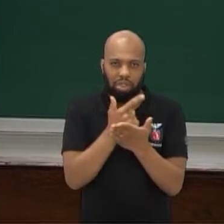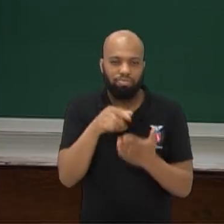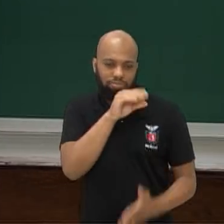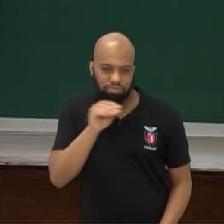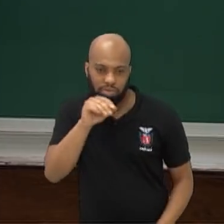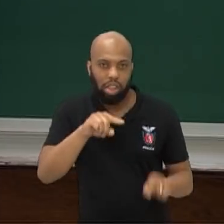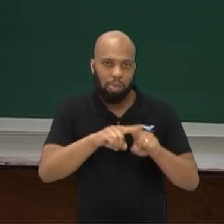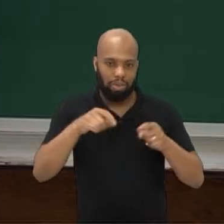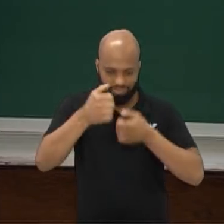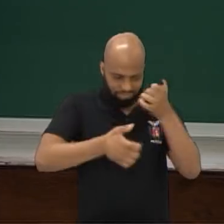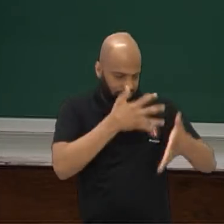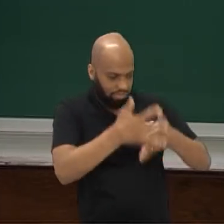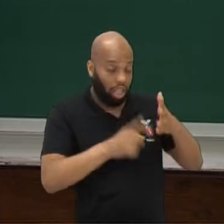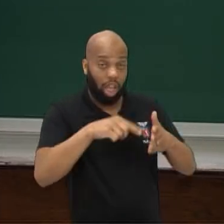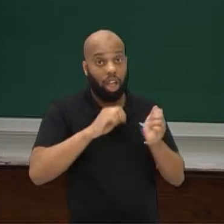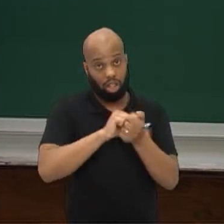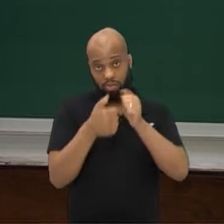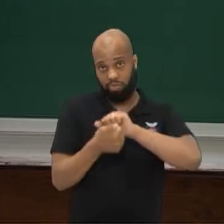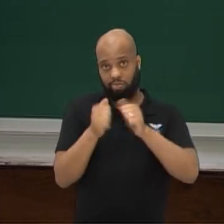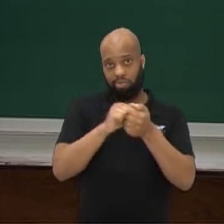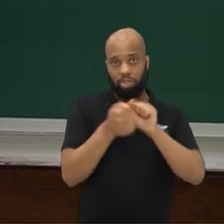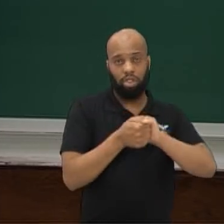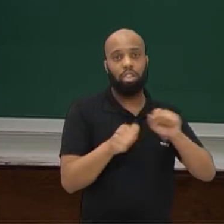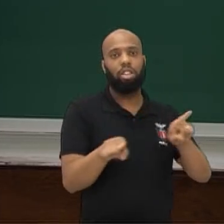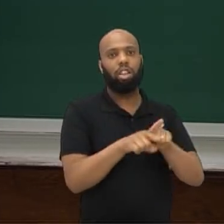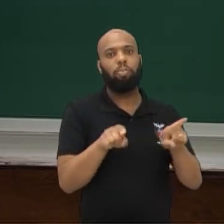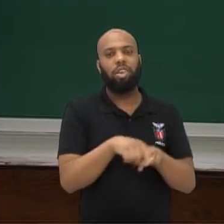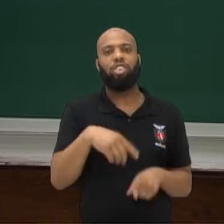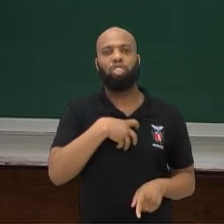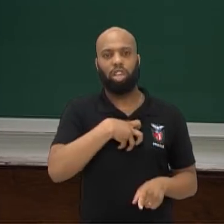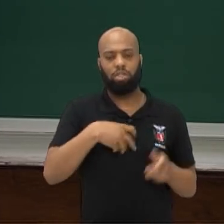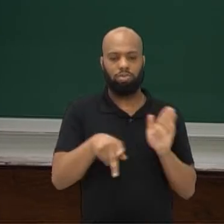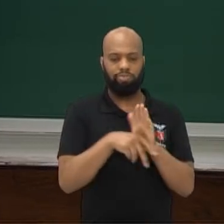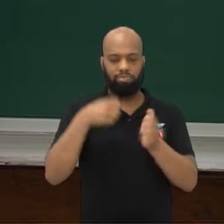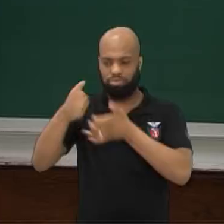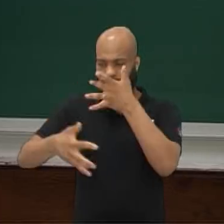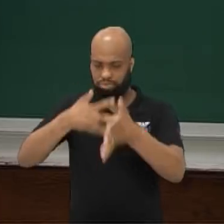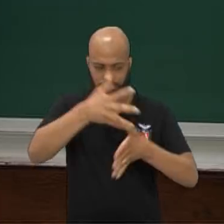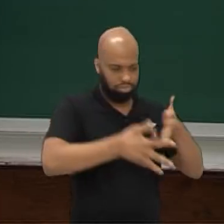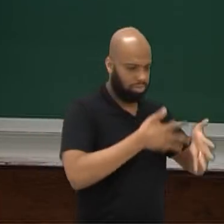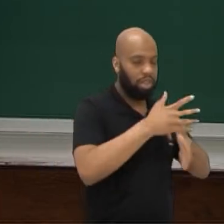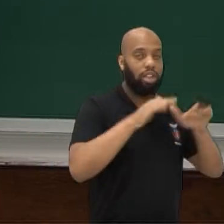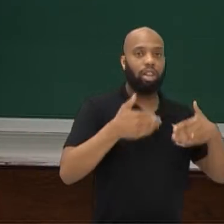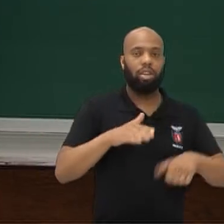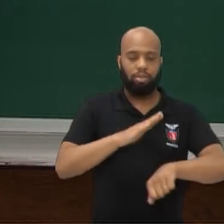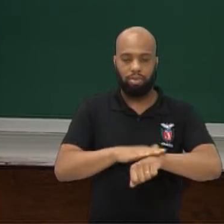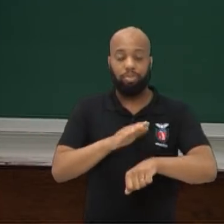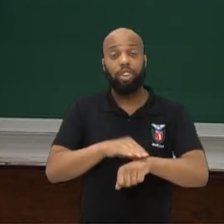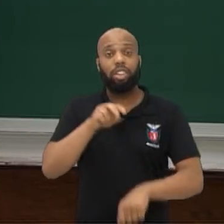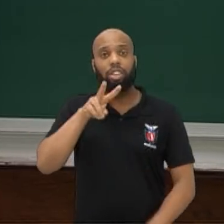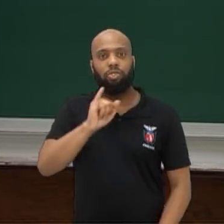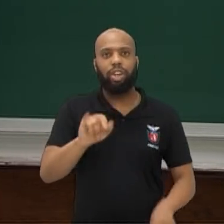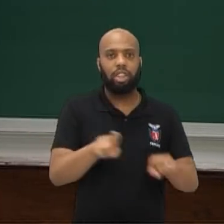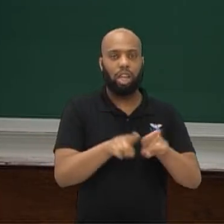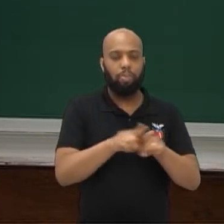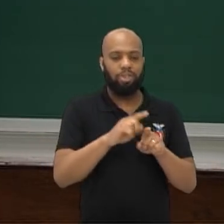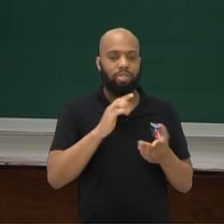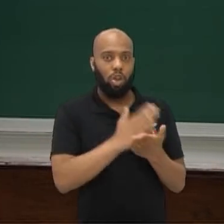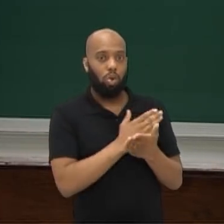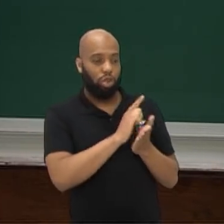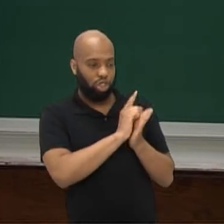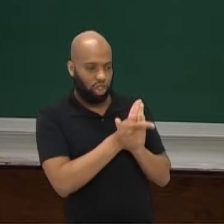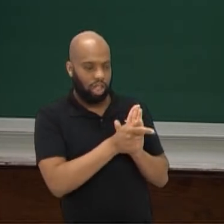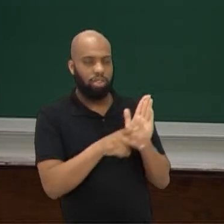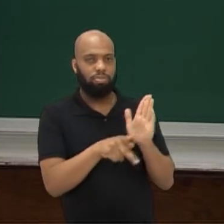com algumas adaptações para linguagem oral, né? Então, cada vez que a gente vai fazer um gênero